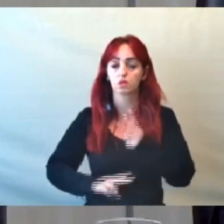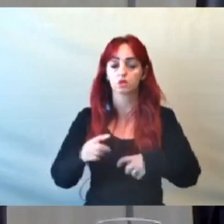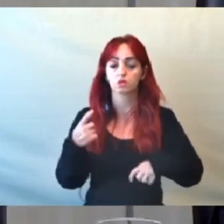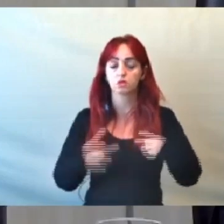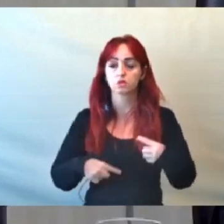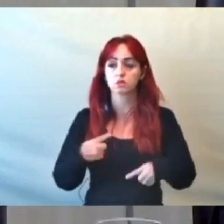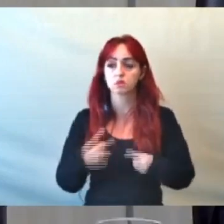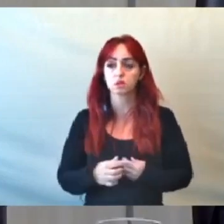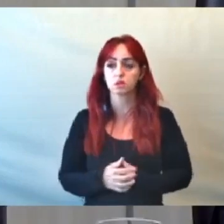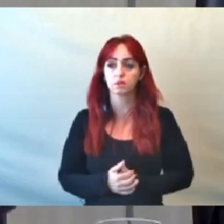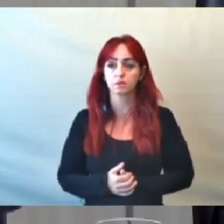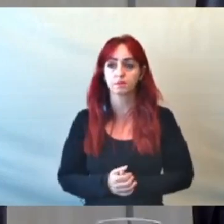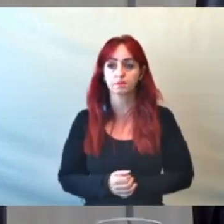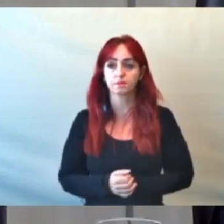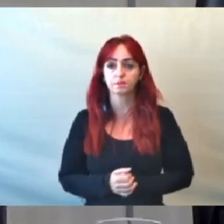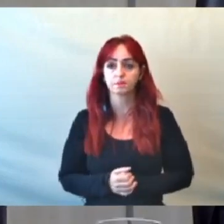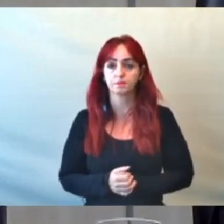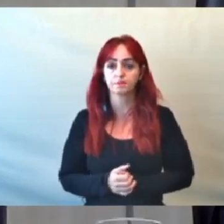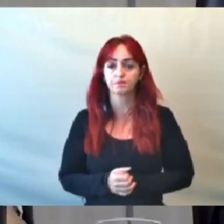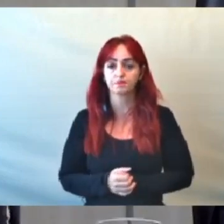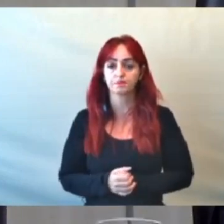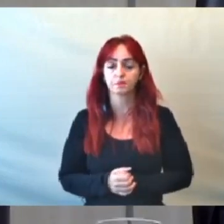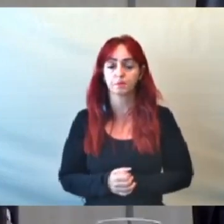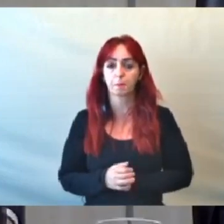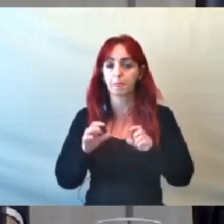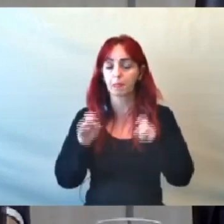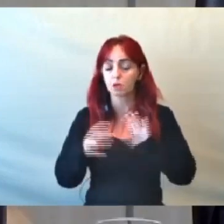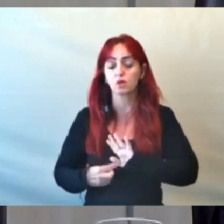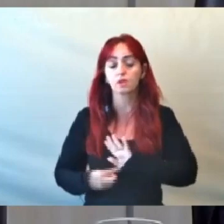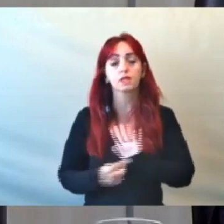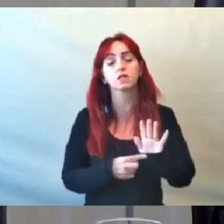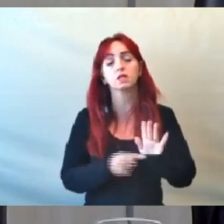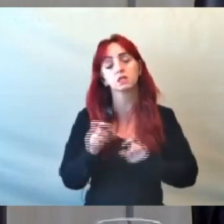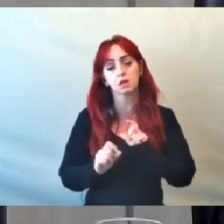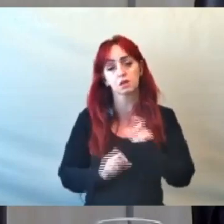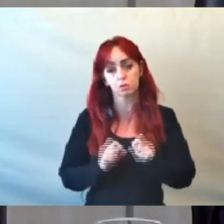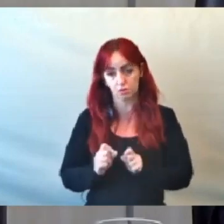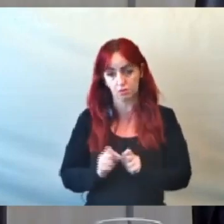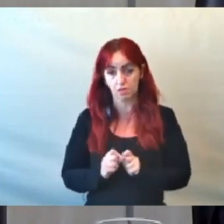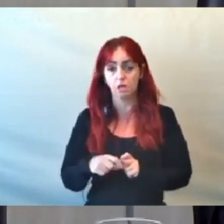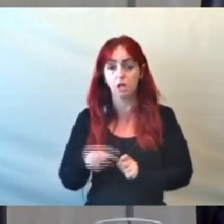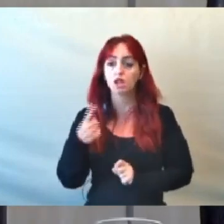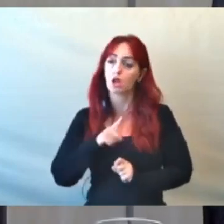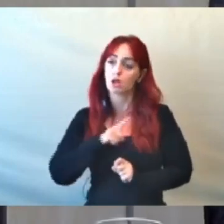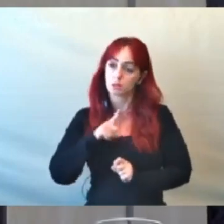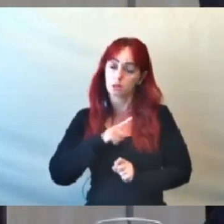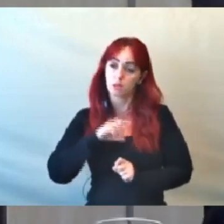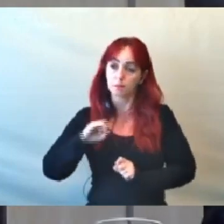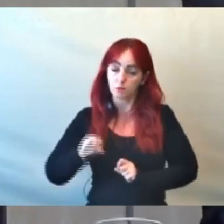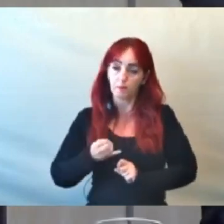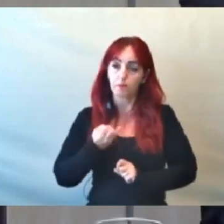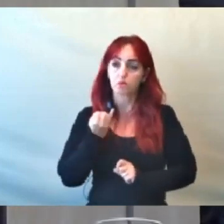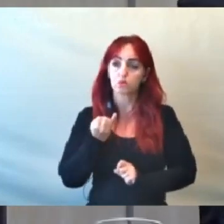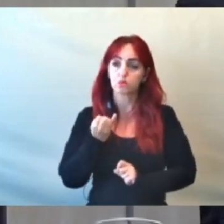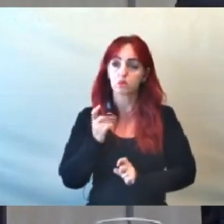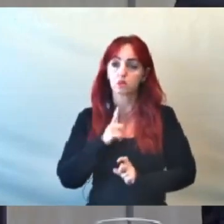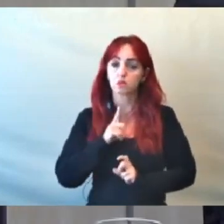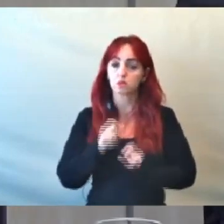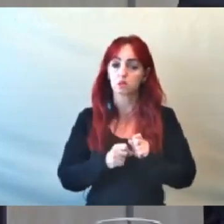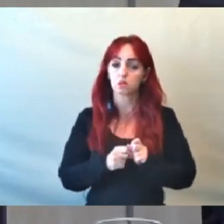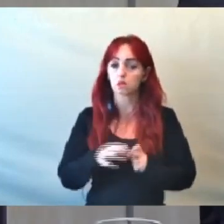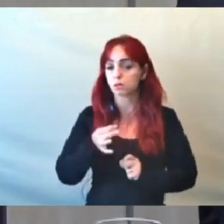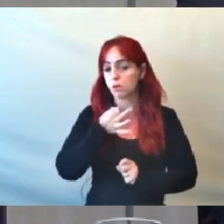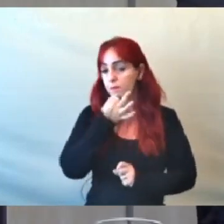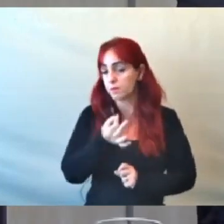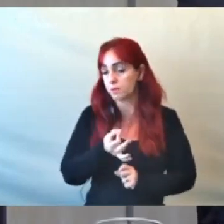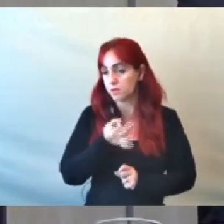Só esclarecendo, vereador Jorge, nós teremos a oportunidade de nos manifestar sobre o deferimento